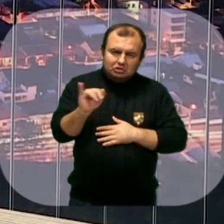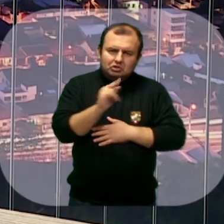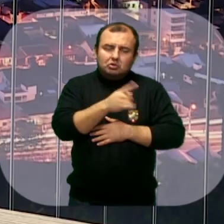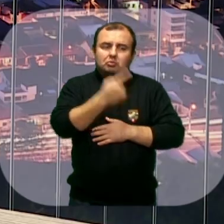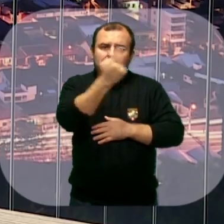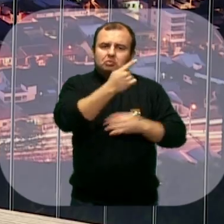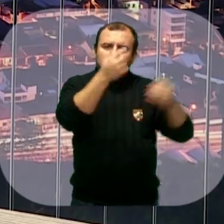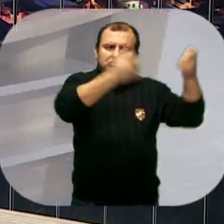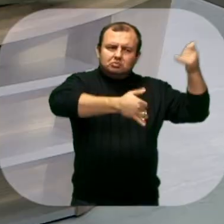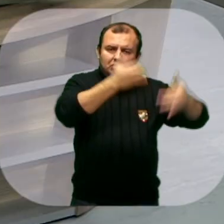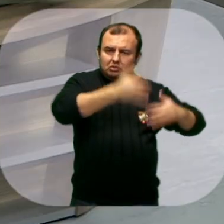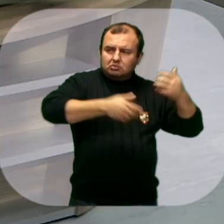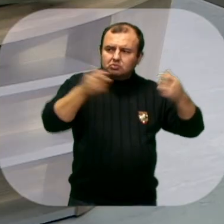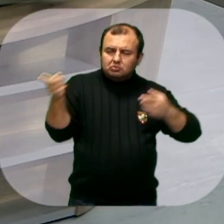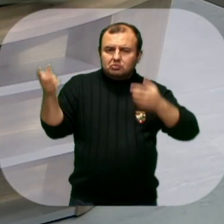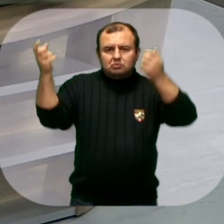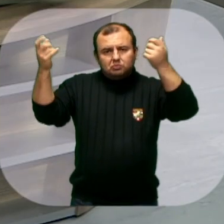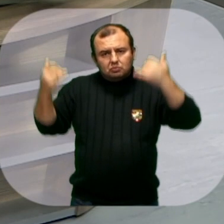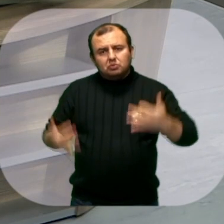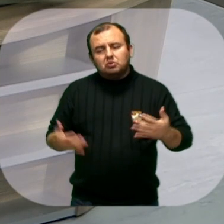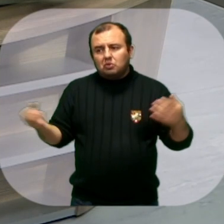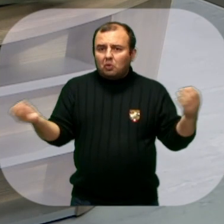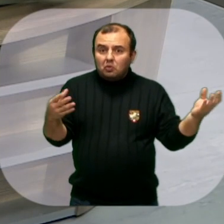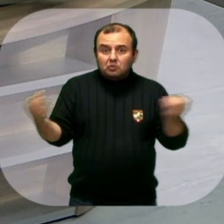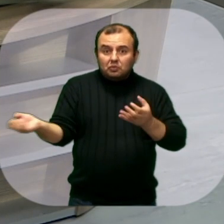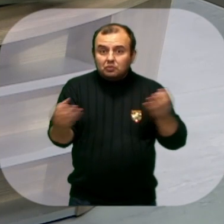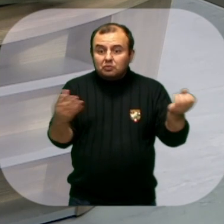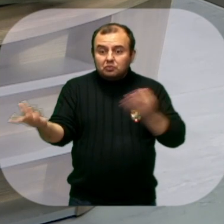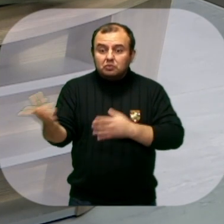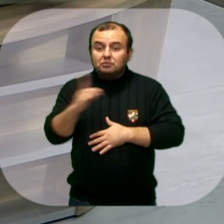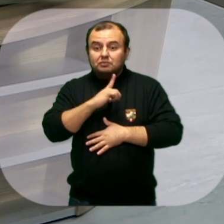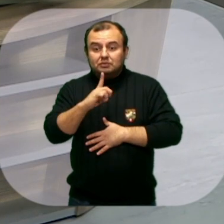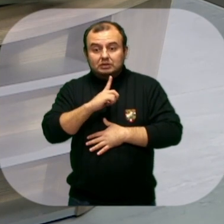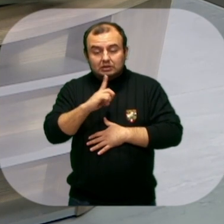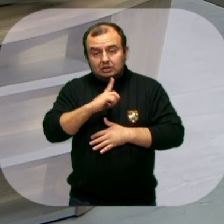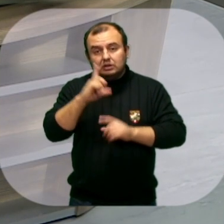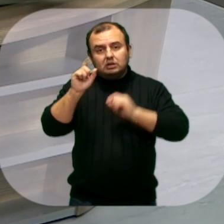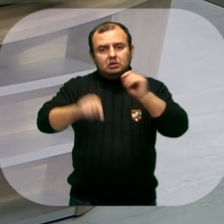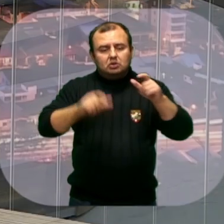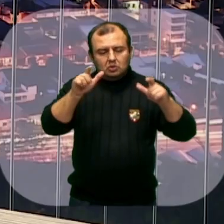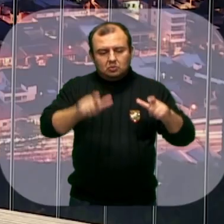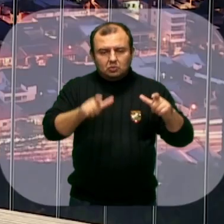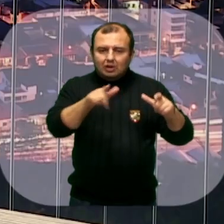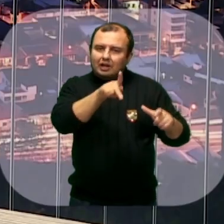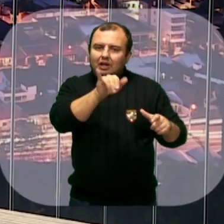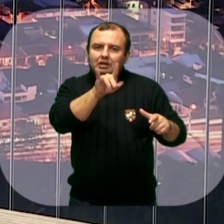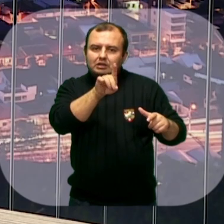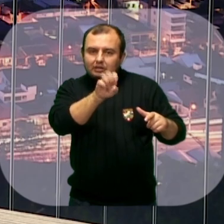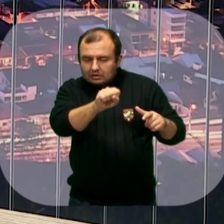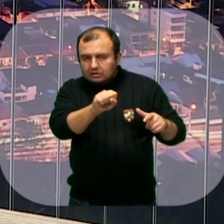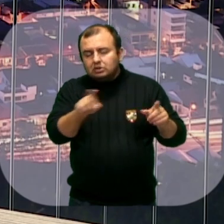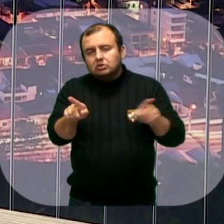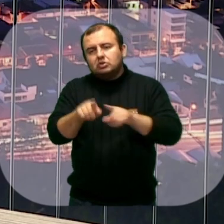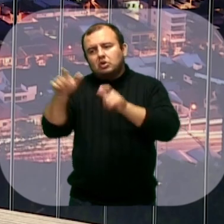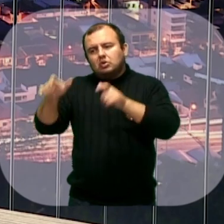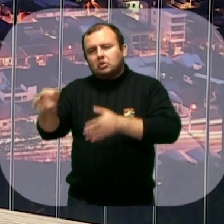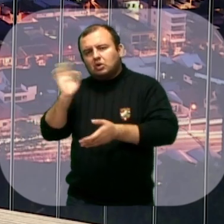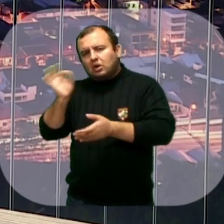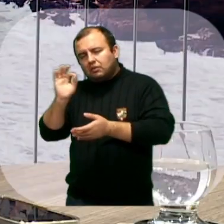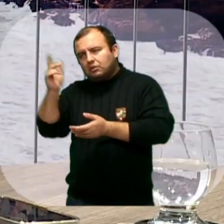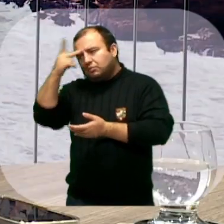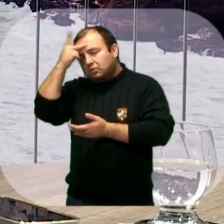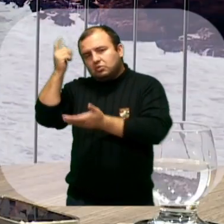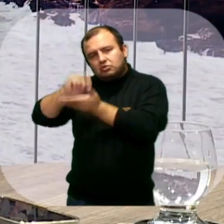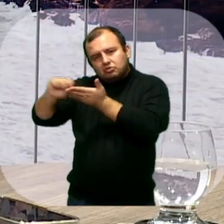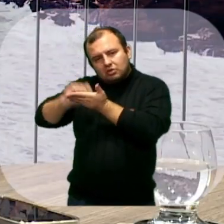fechou o primeiro bloco falando de todas essas novidades. É Espaço Kids, é café com os autores.